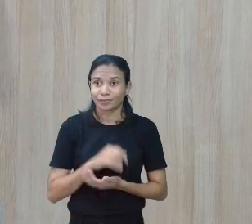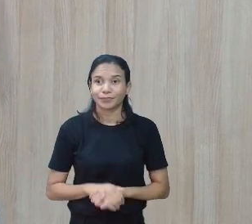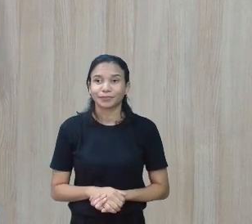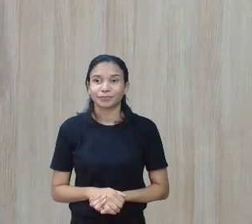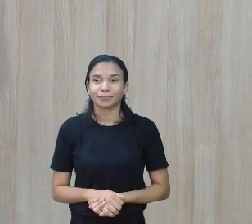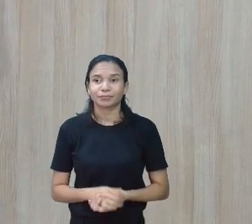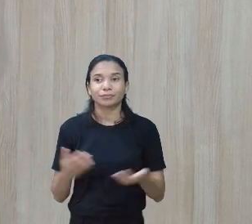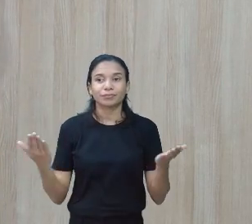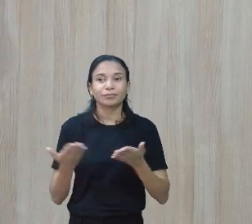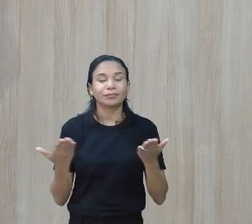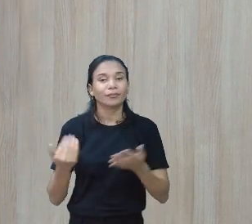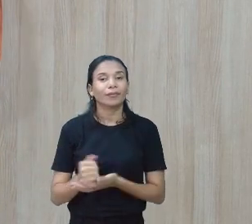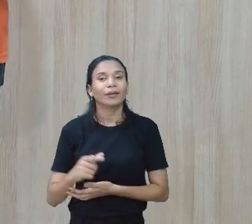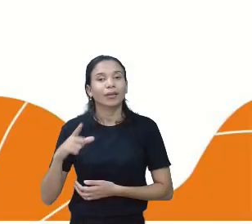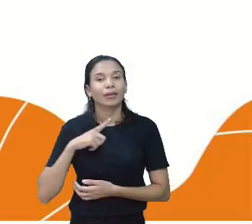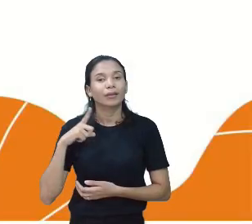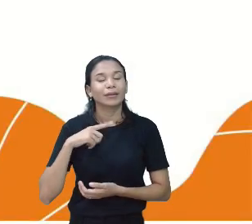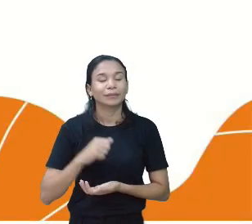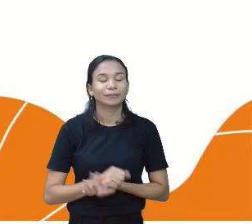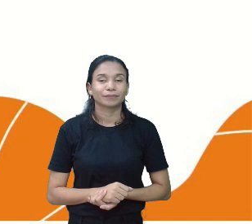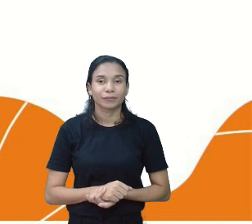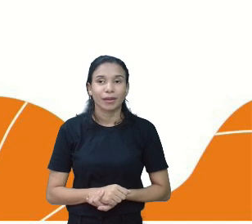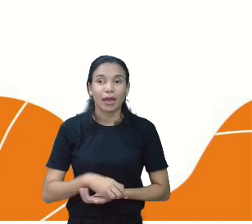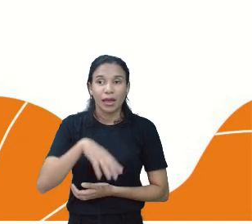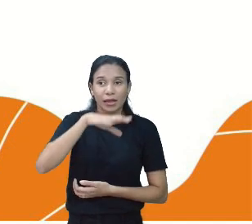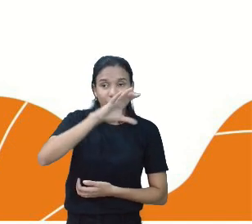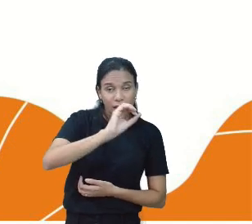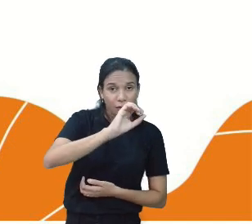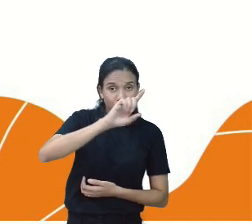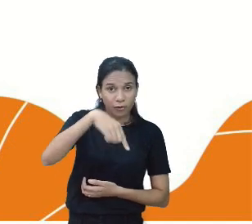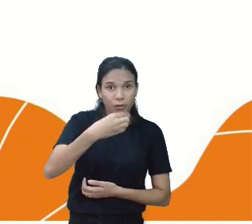Ó, eu tenho aí esse outro exemplo,